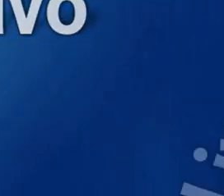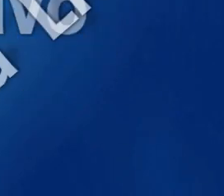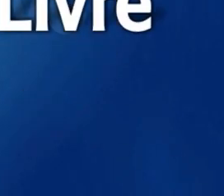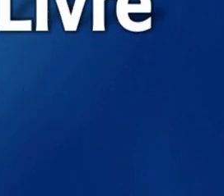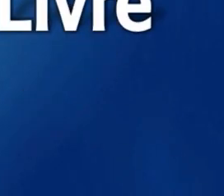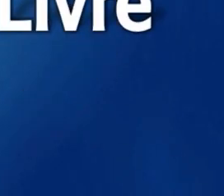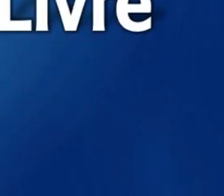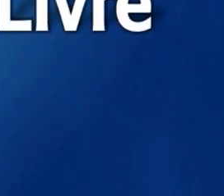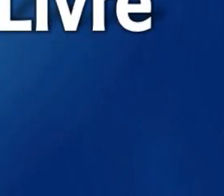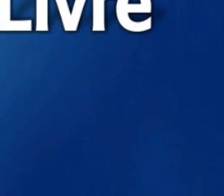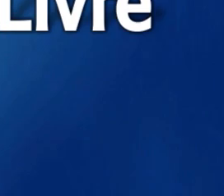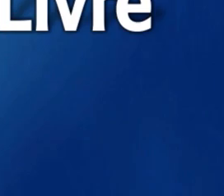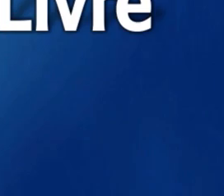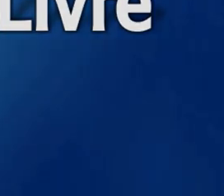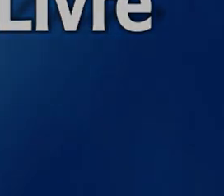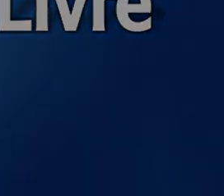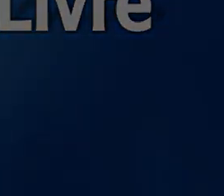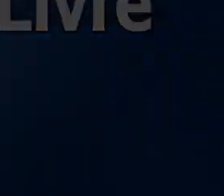Obrigado.